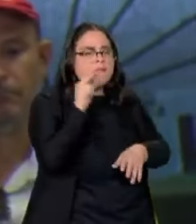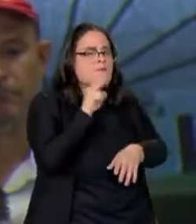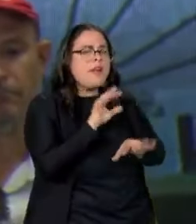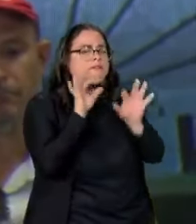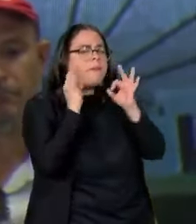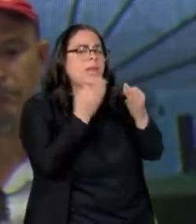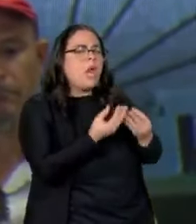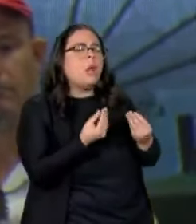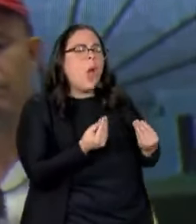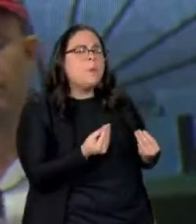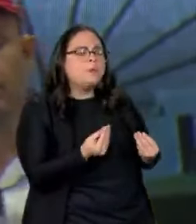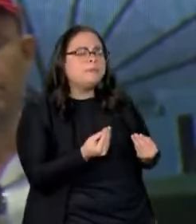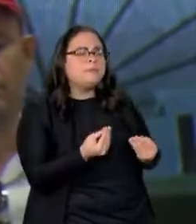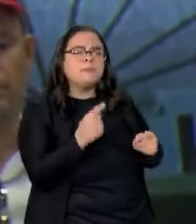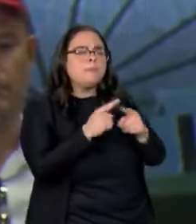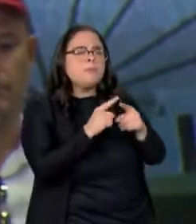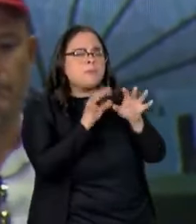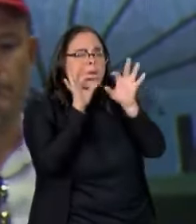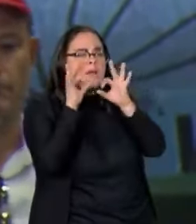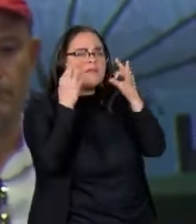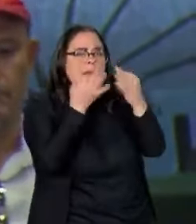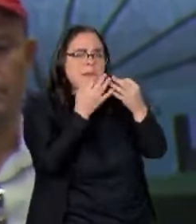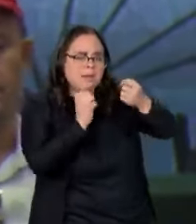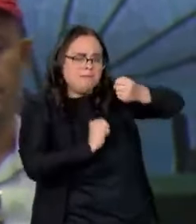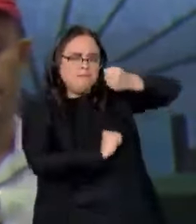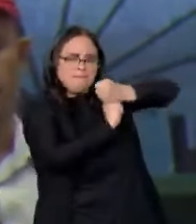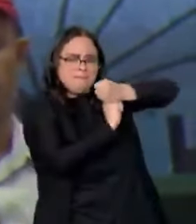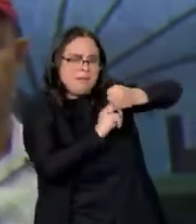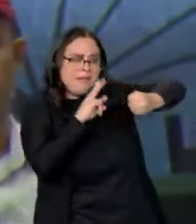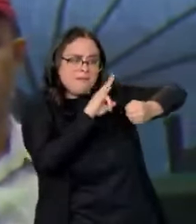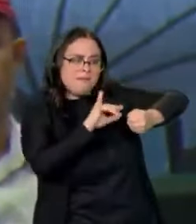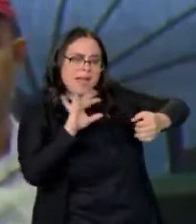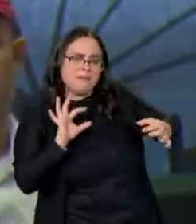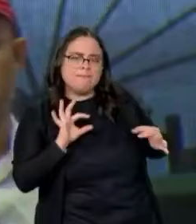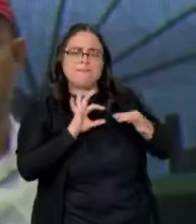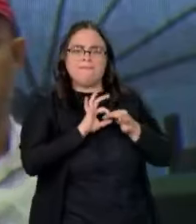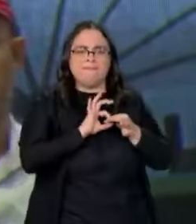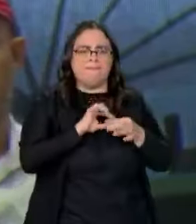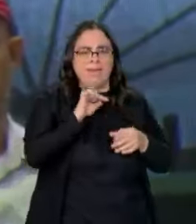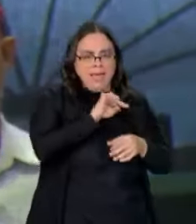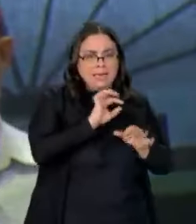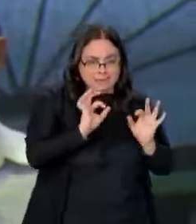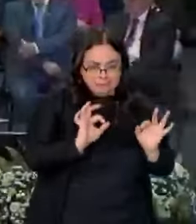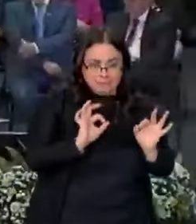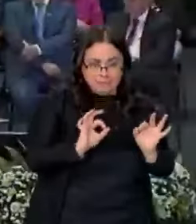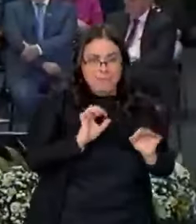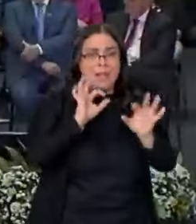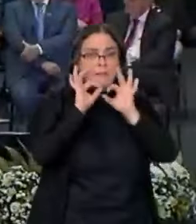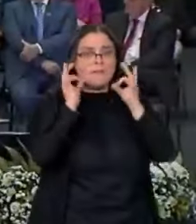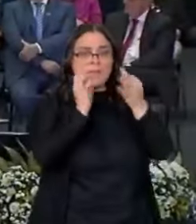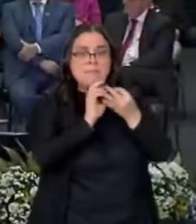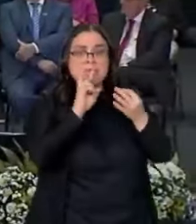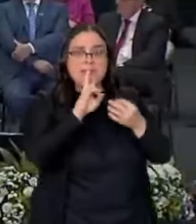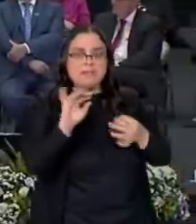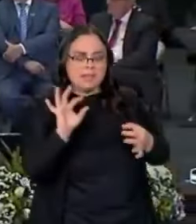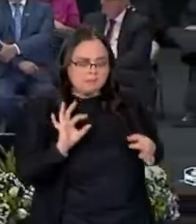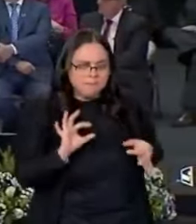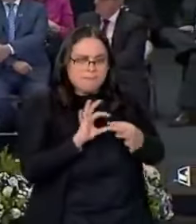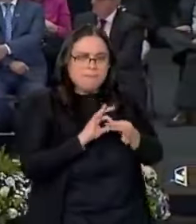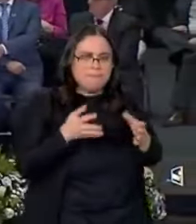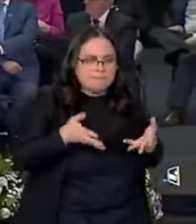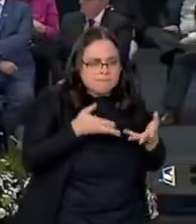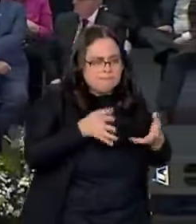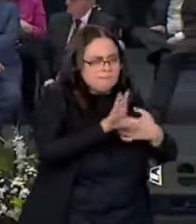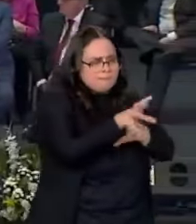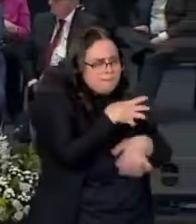família? Porque a família é um dos elos que vai recuperá-lo. É a família que vai tentar comover esse cara